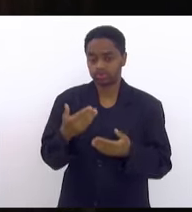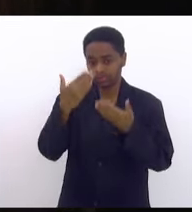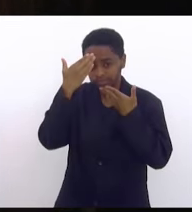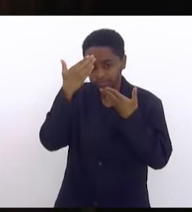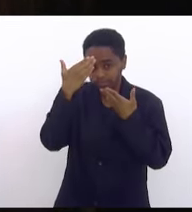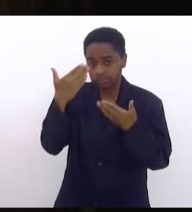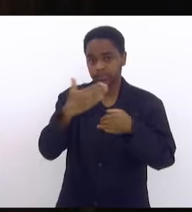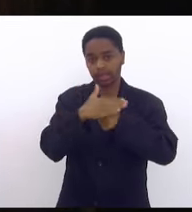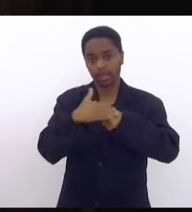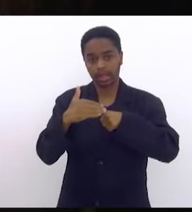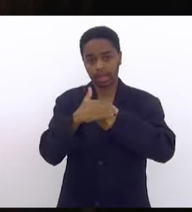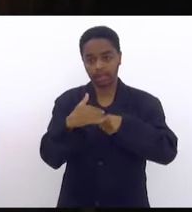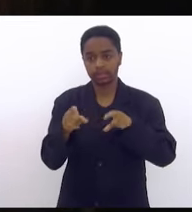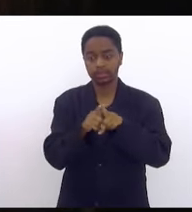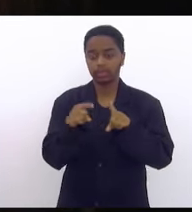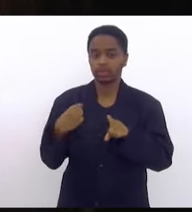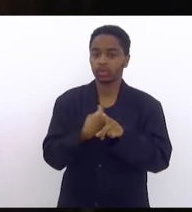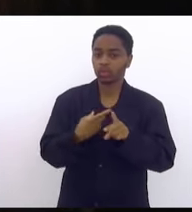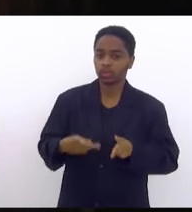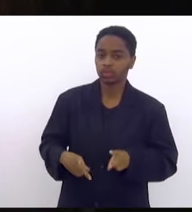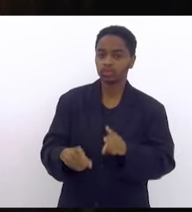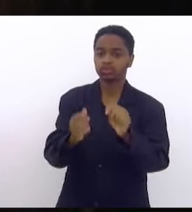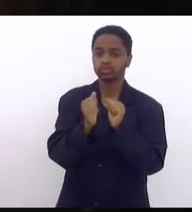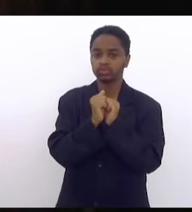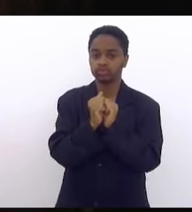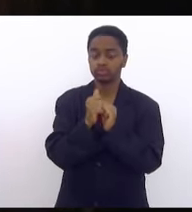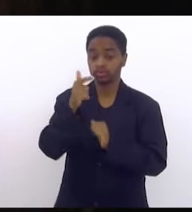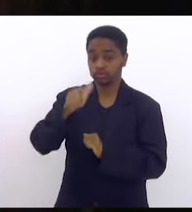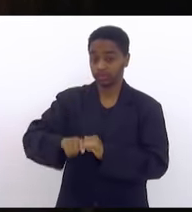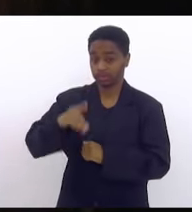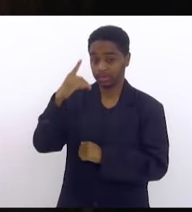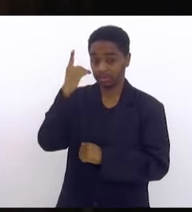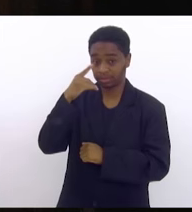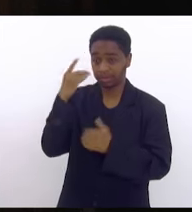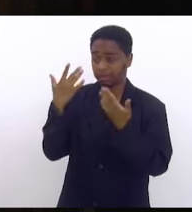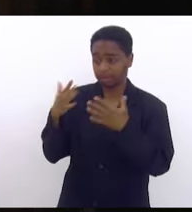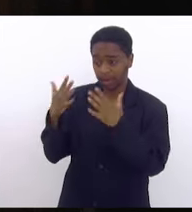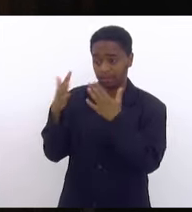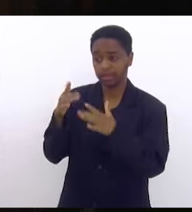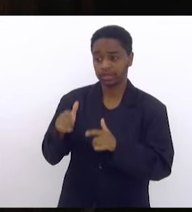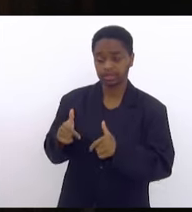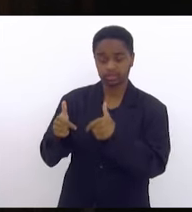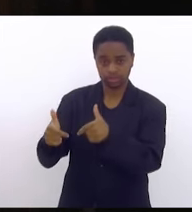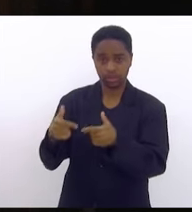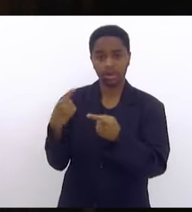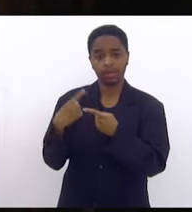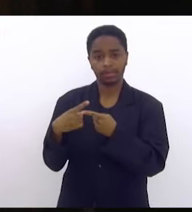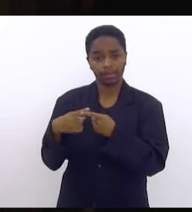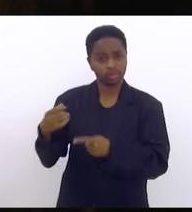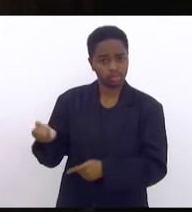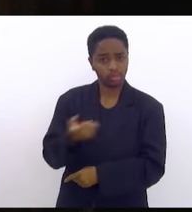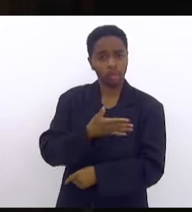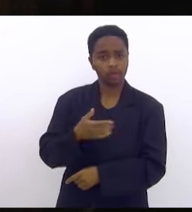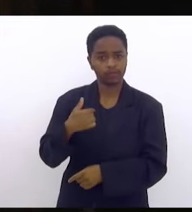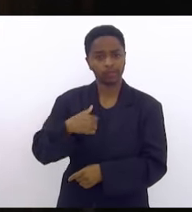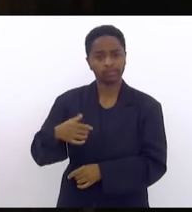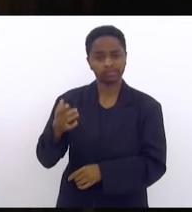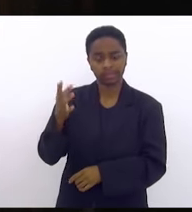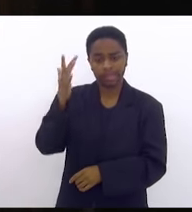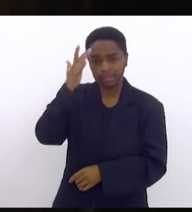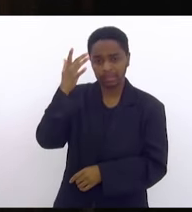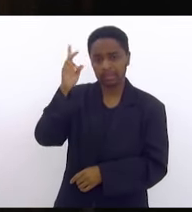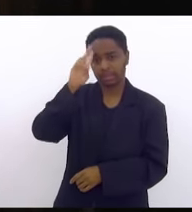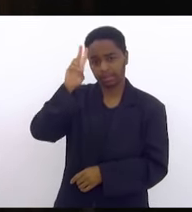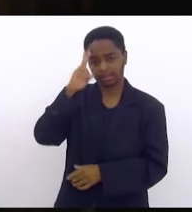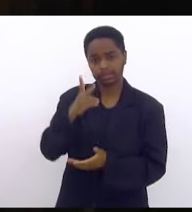obrigado pelo carinho, e vamos que vamos, e mais uma vez, deputado, parabéns por essa iniciativa, que ela é inédita, e vou guardar para sempre